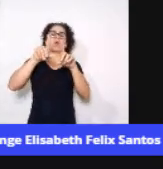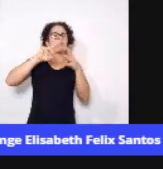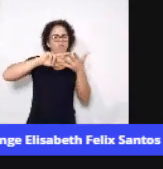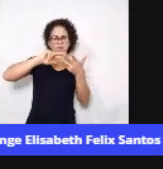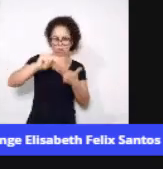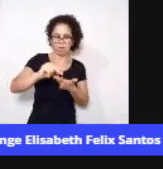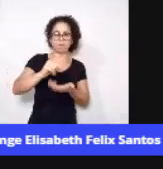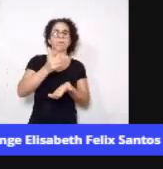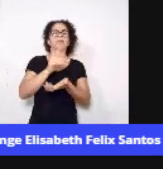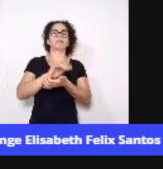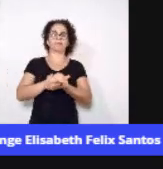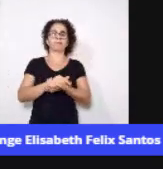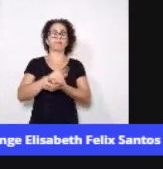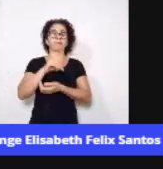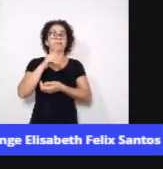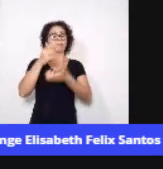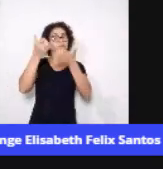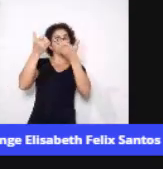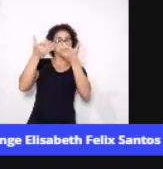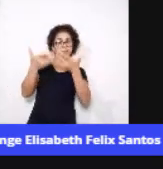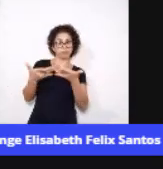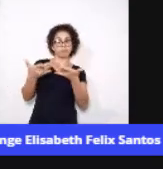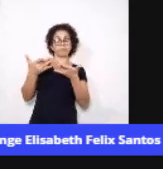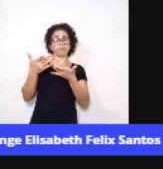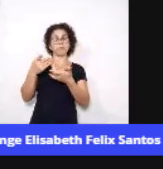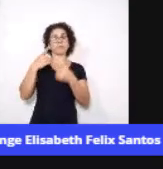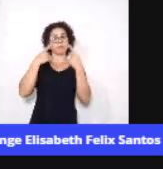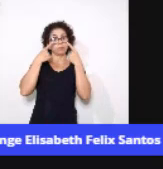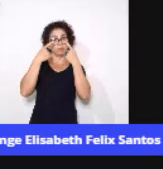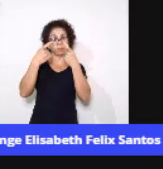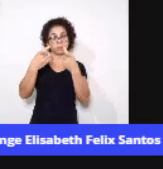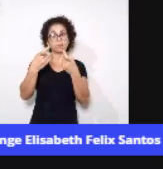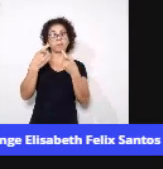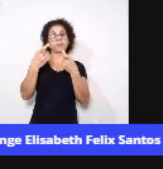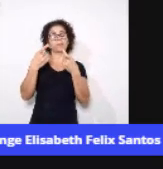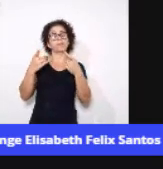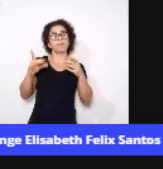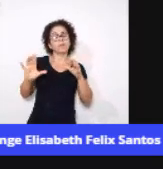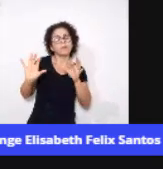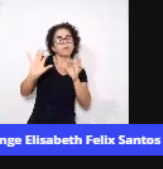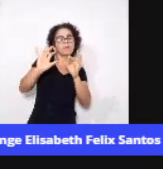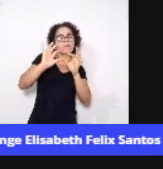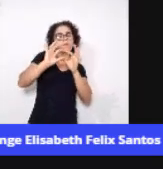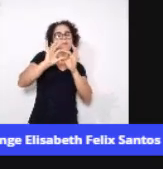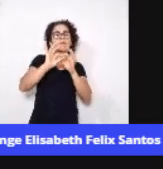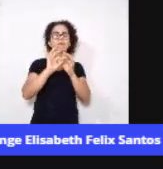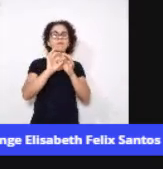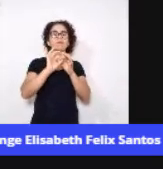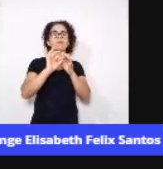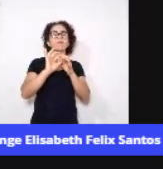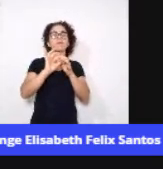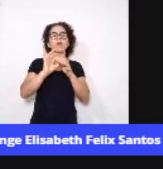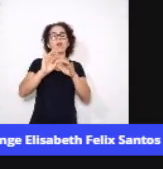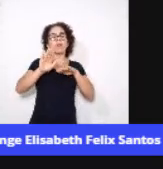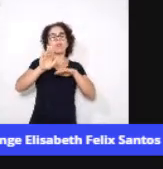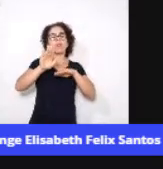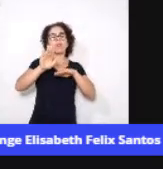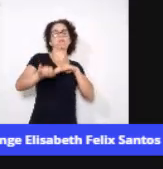estava comentando, o interessante é nós estreitarmos e nós darmos um passo